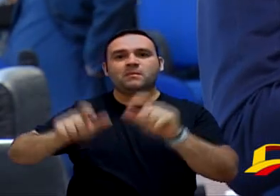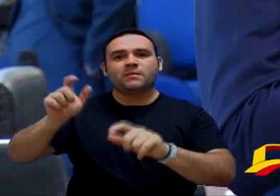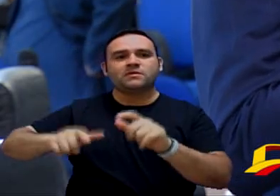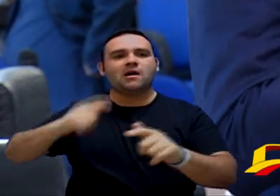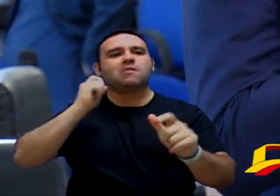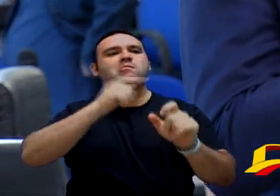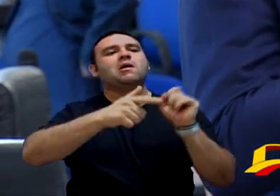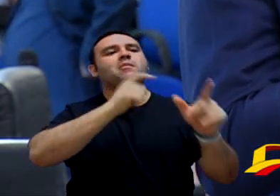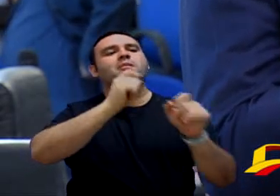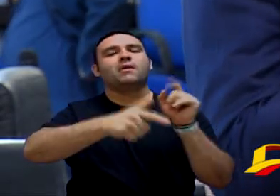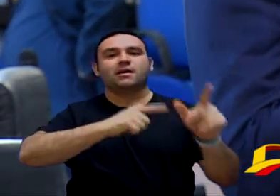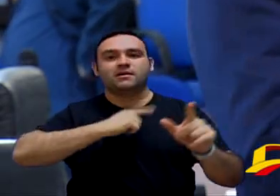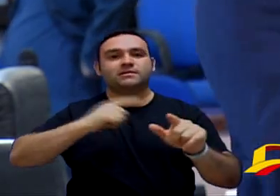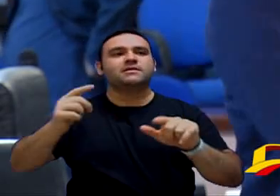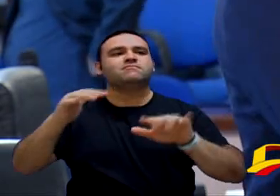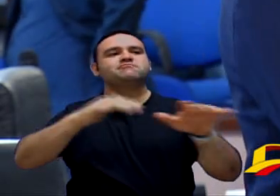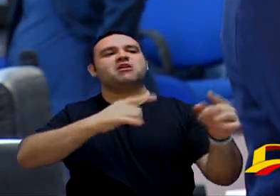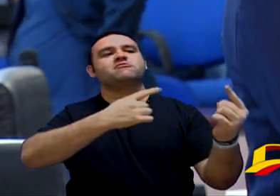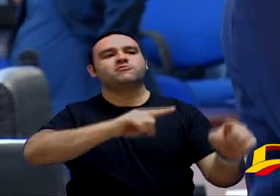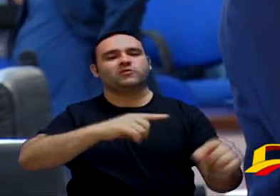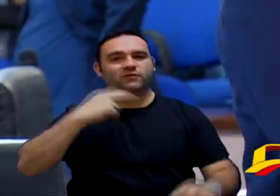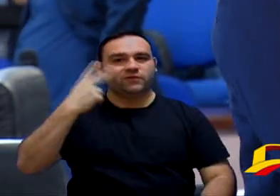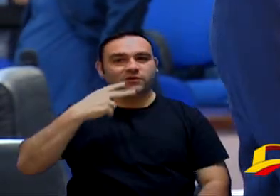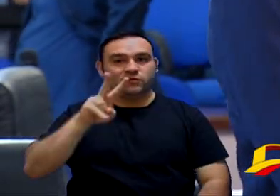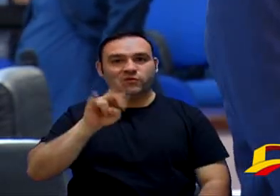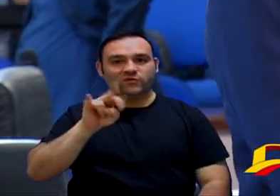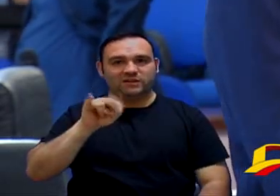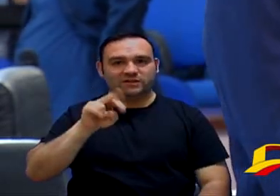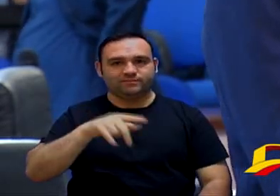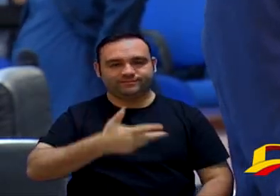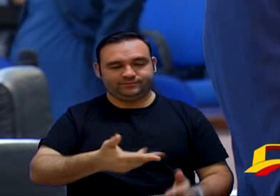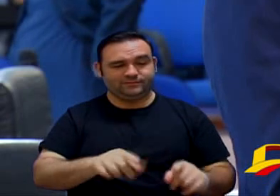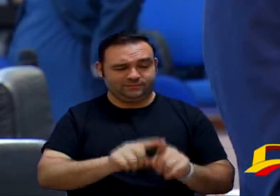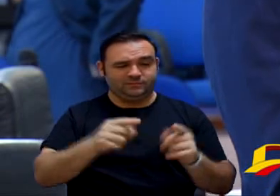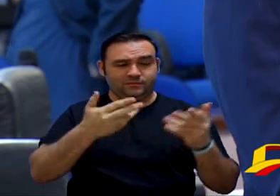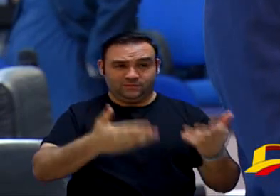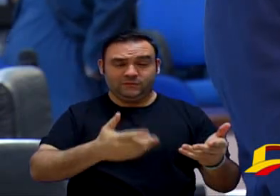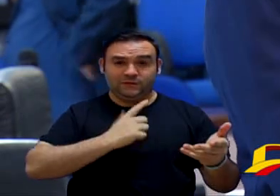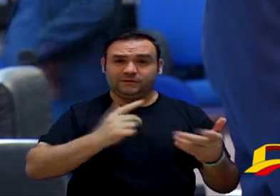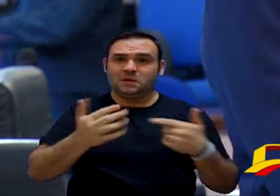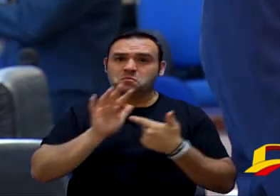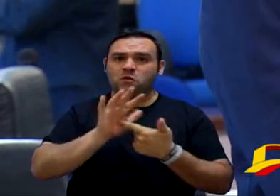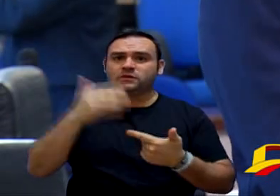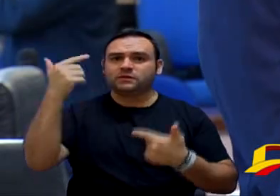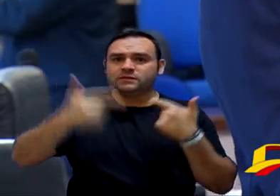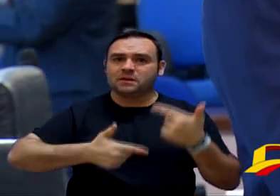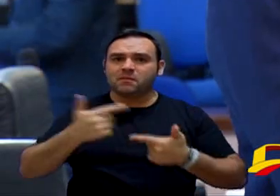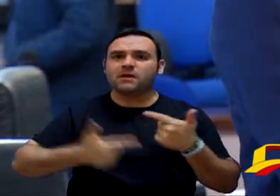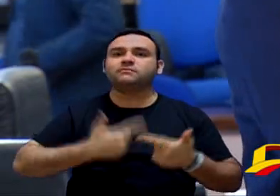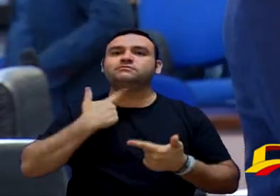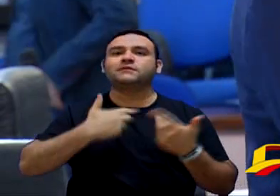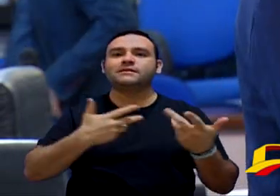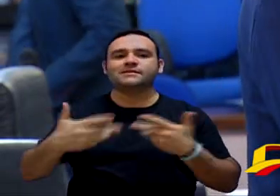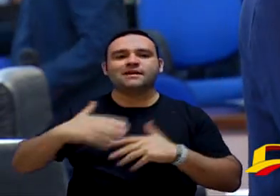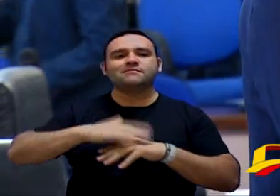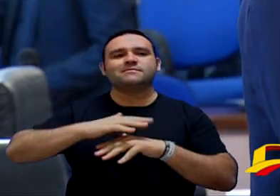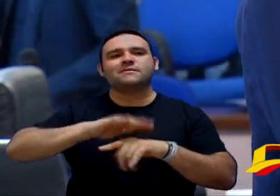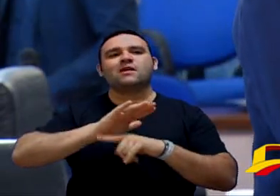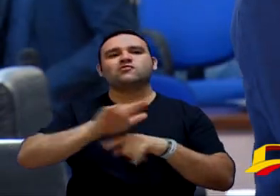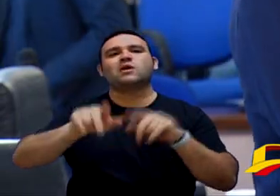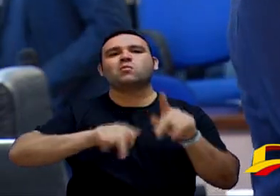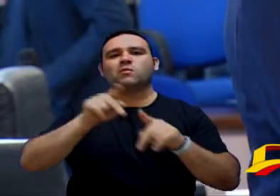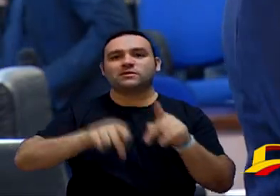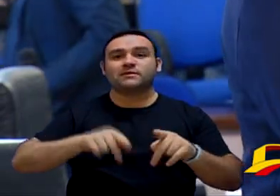que foram lá fazer isso com esse Vereador Vereador você tá lá mostrando seu trabalho sua vontade de fazer o melhor pela população